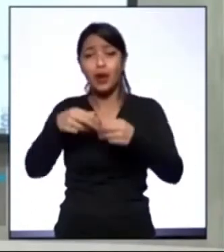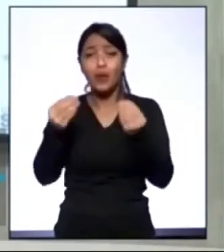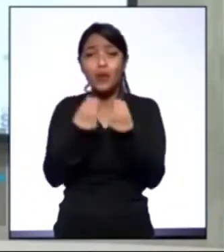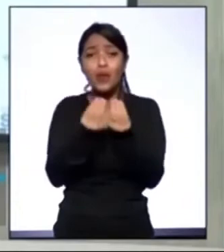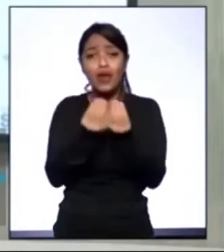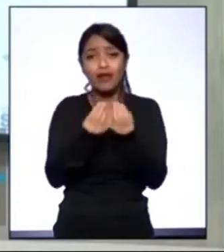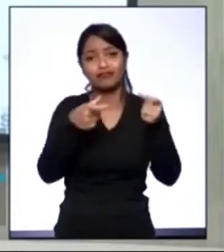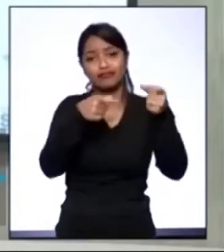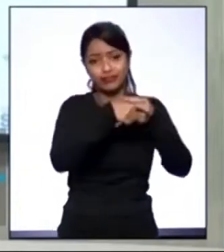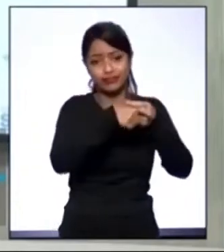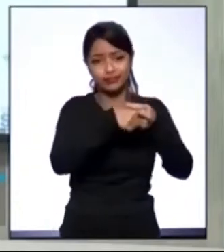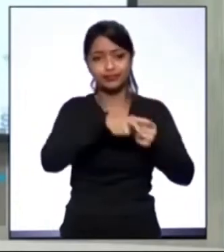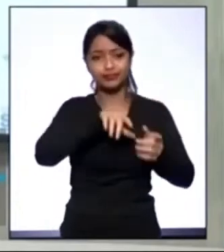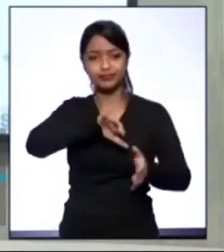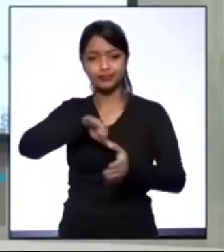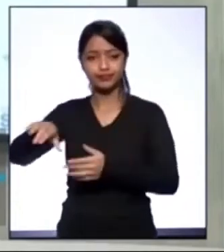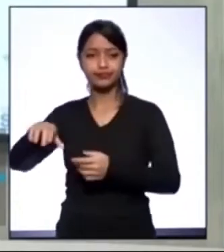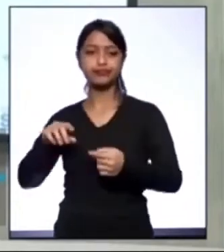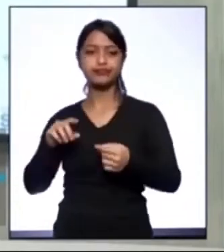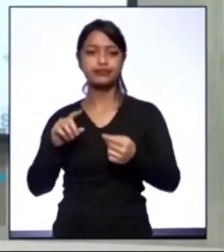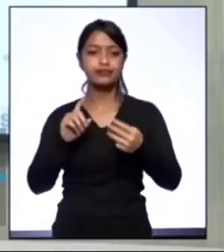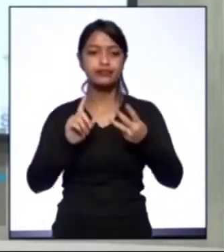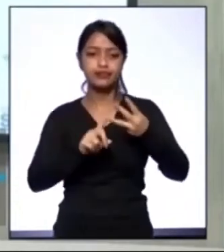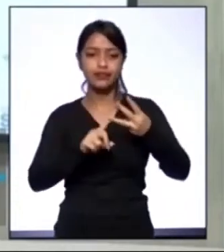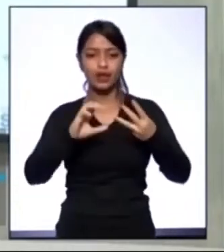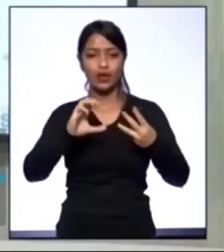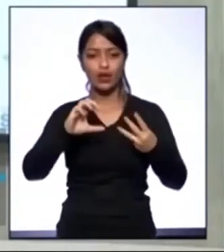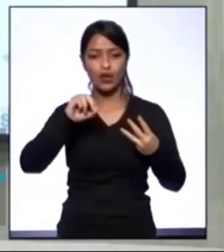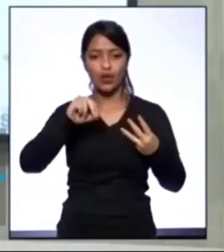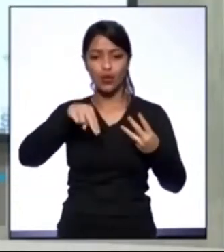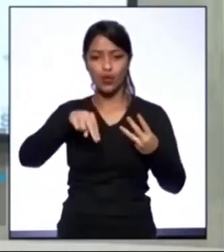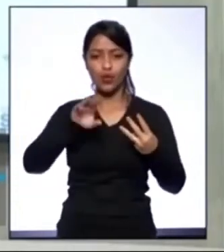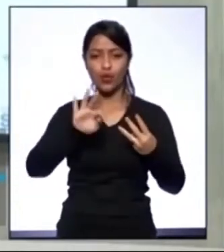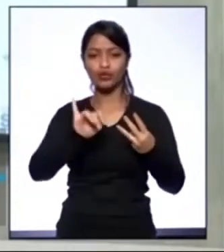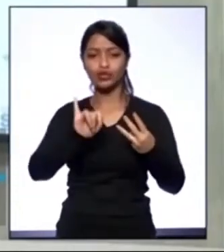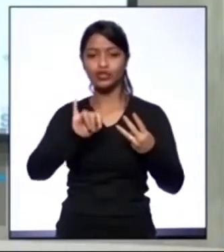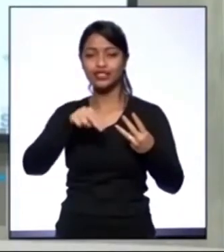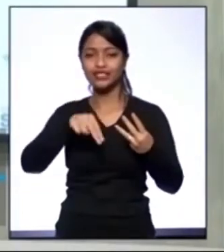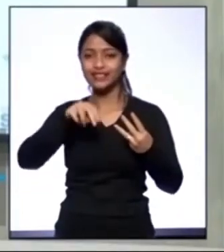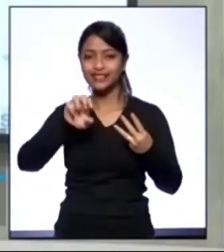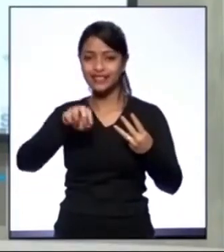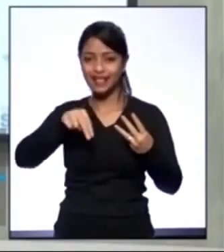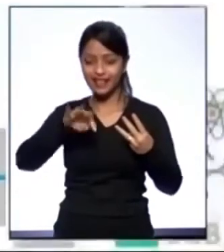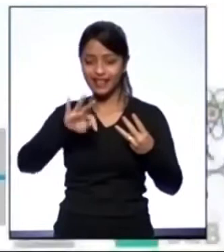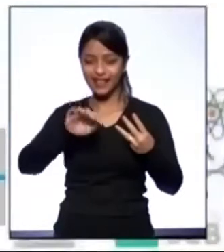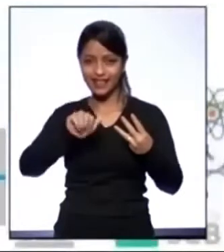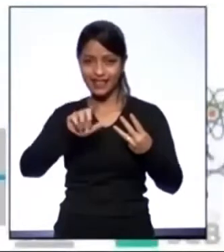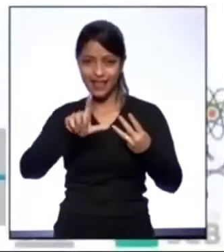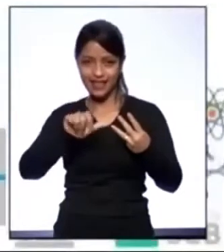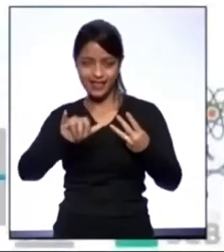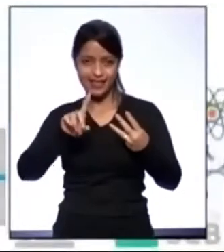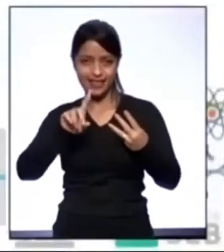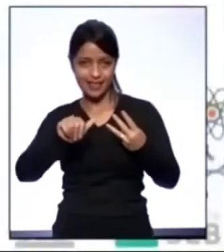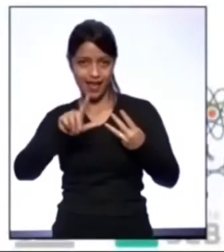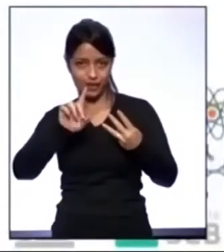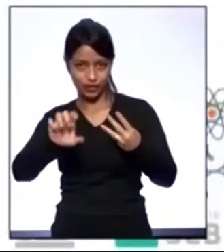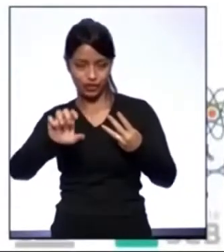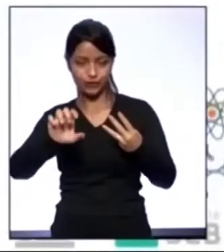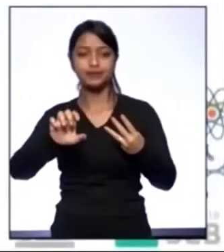Continentalidade e maritimidade. Enfim, galera, esse fator climático tem a ver com uma localização. O que a gente chama